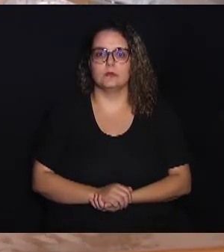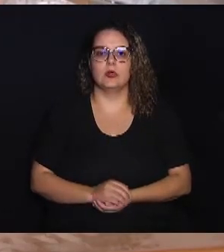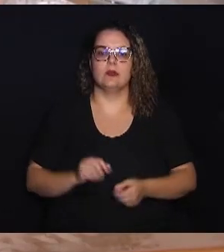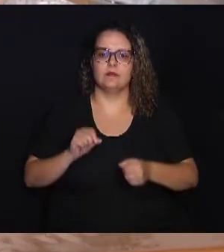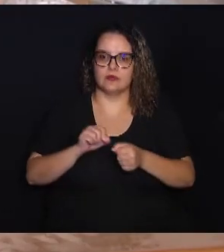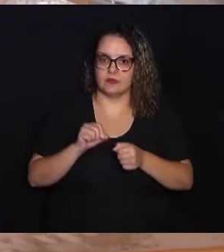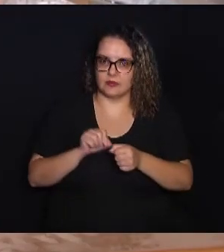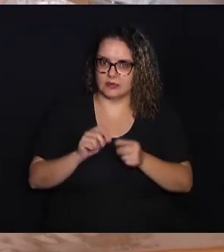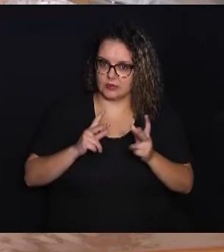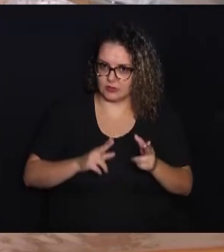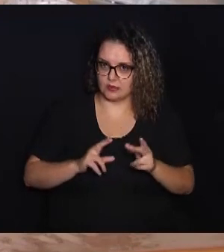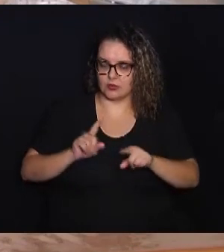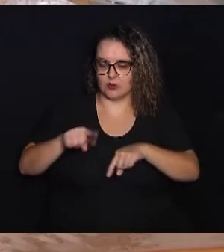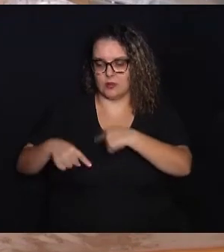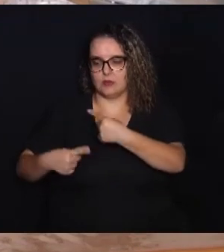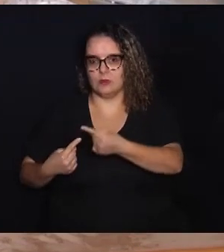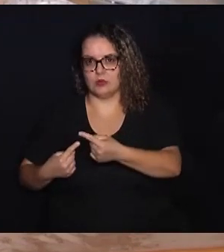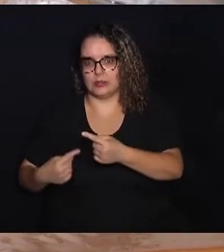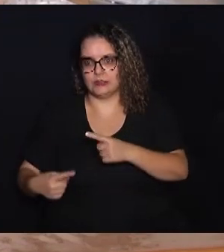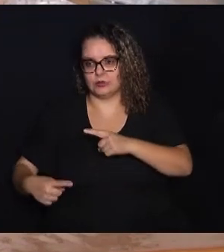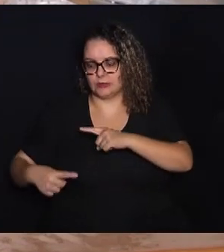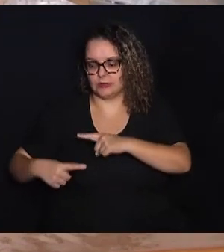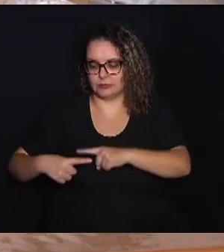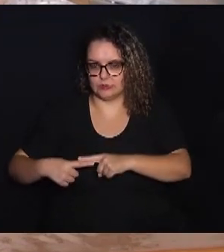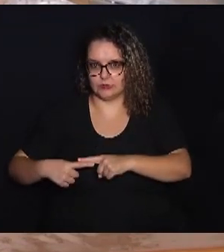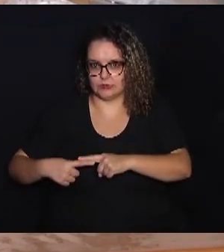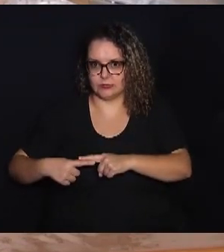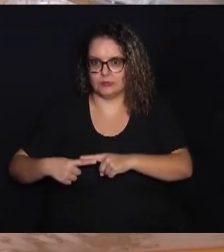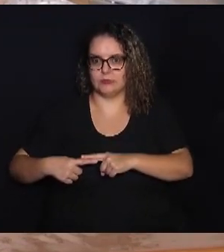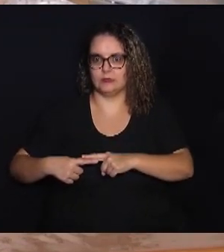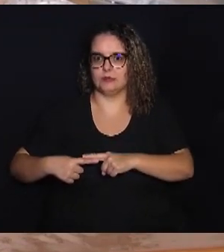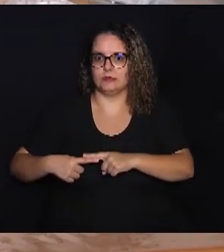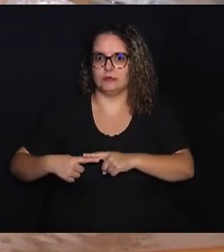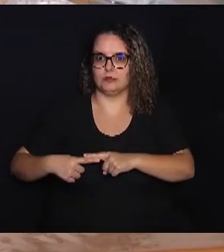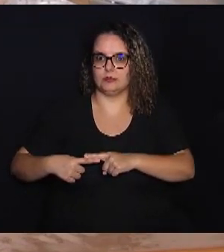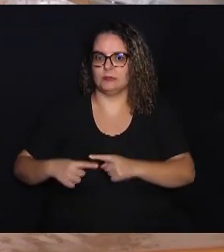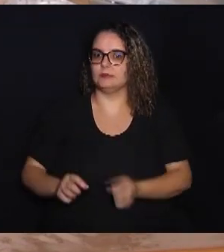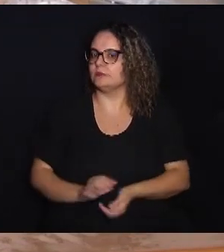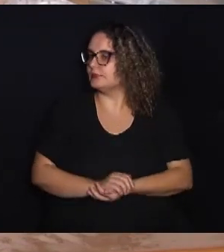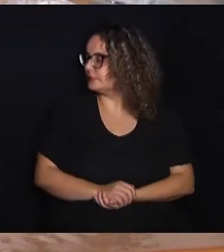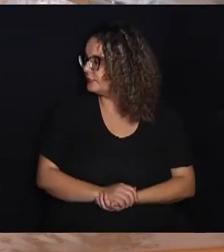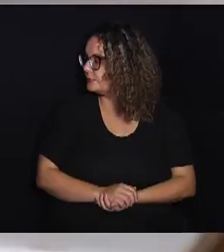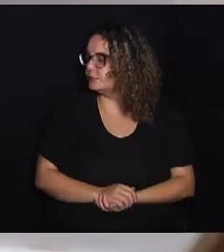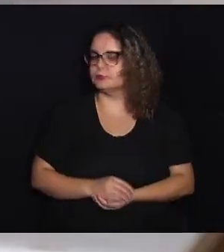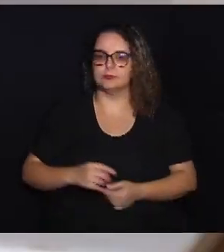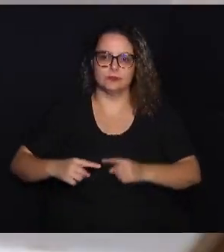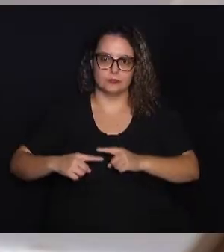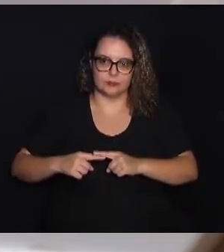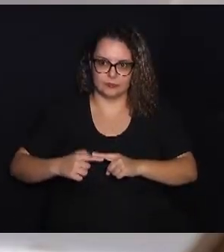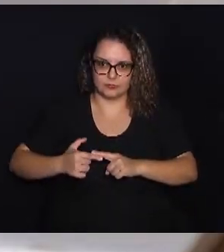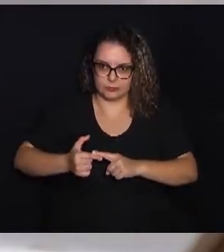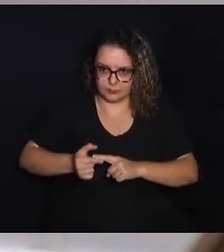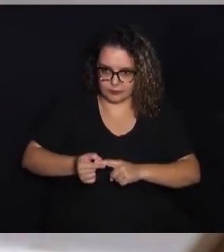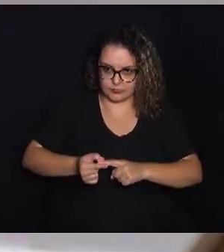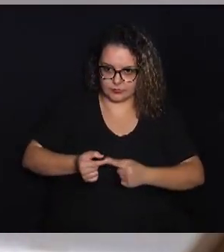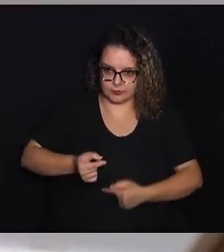vou tirar aqui Então eu já pego essa em casa, pego uma linha, uma agulha.